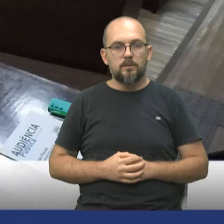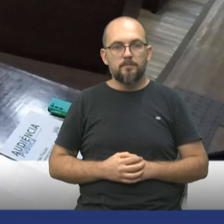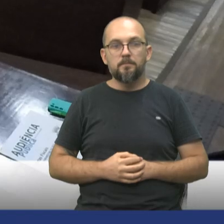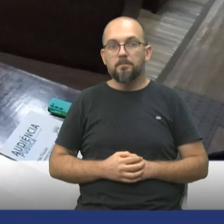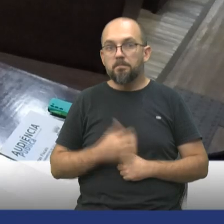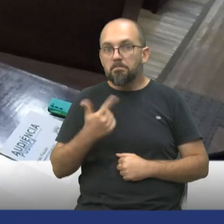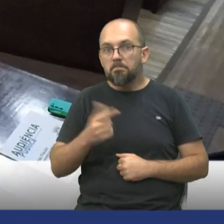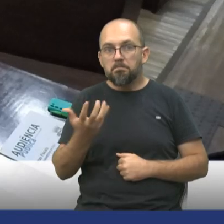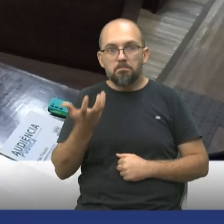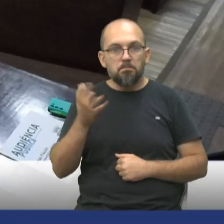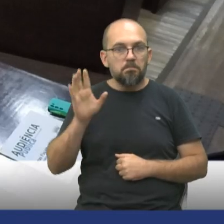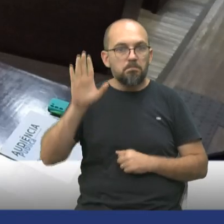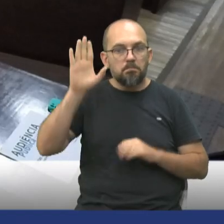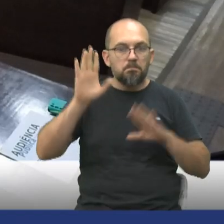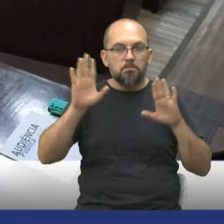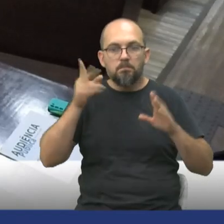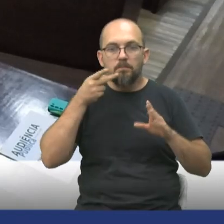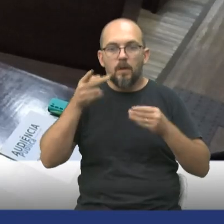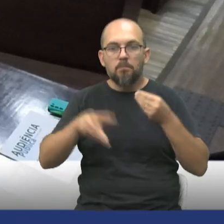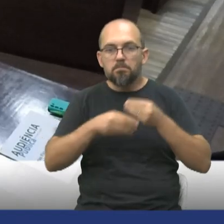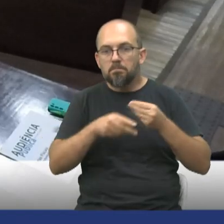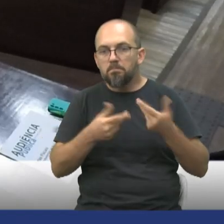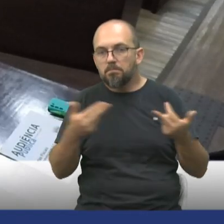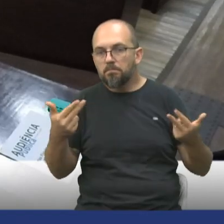Alguém de vocês quer se manifestar?